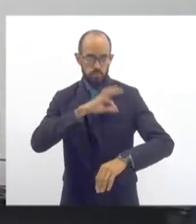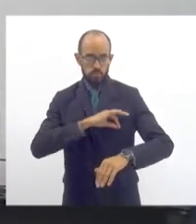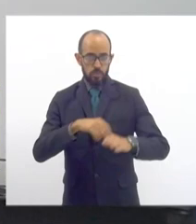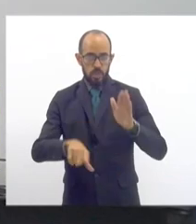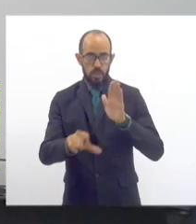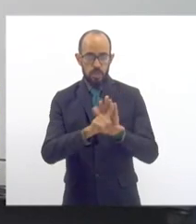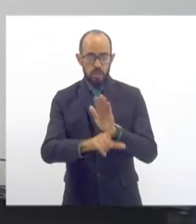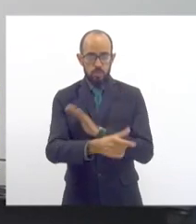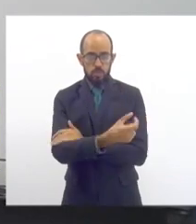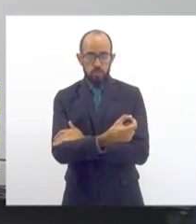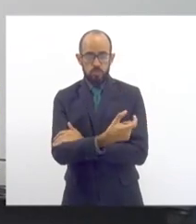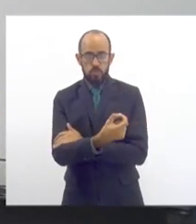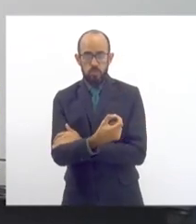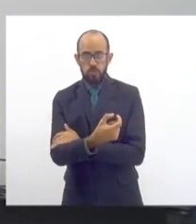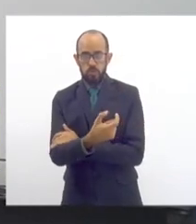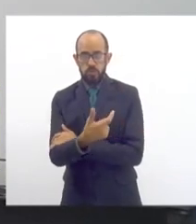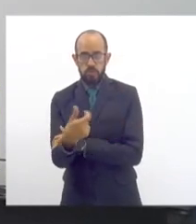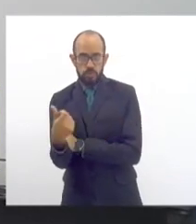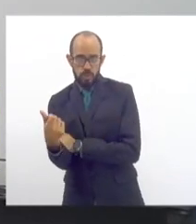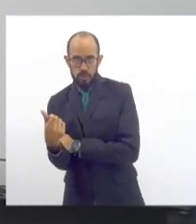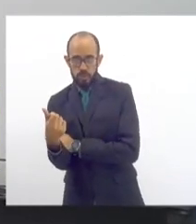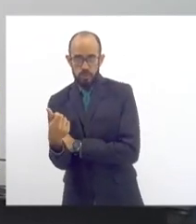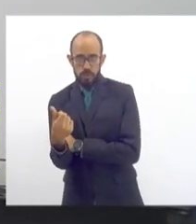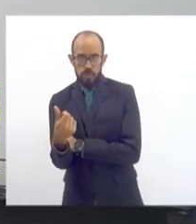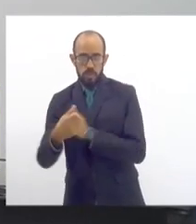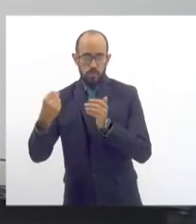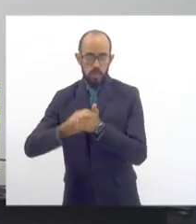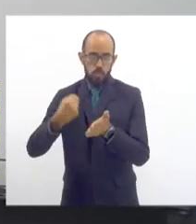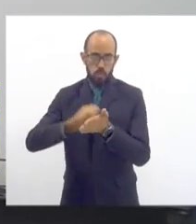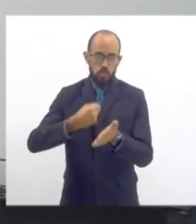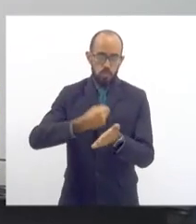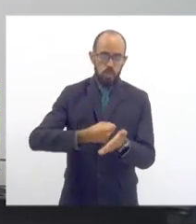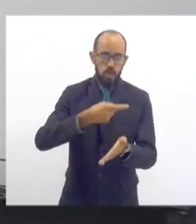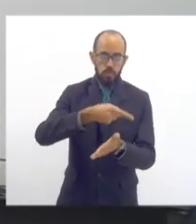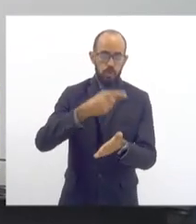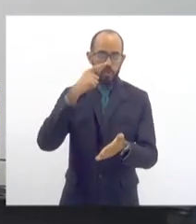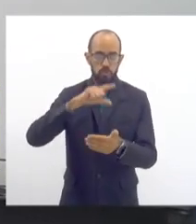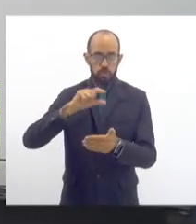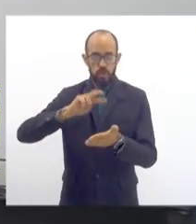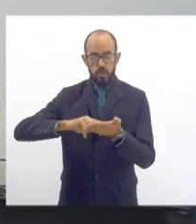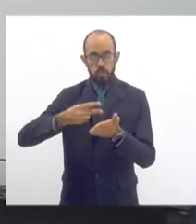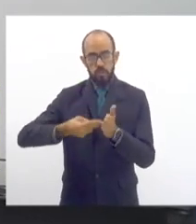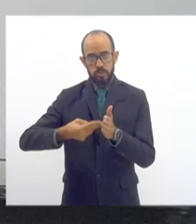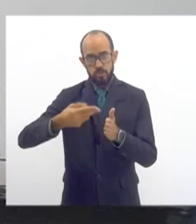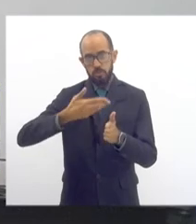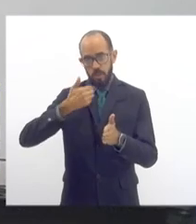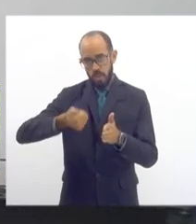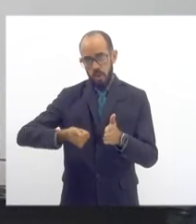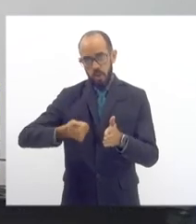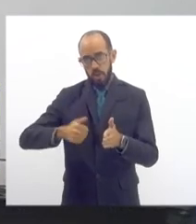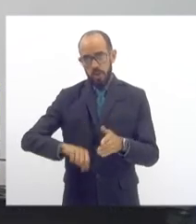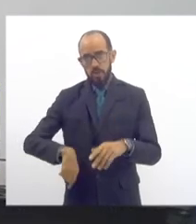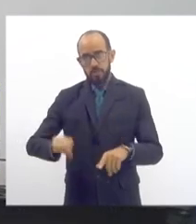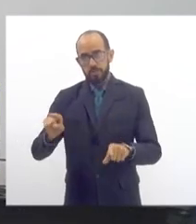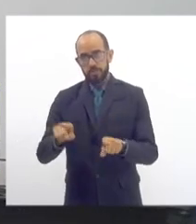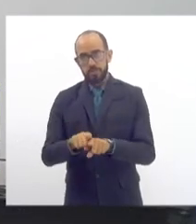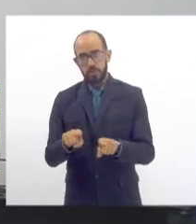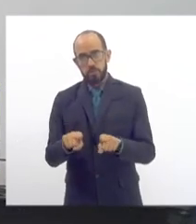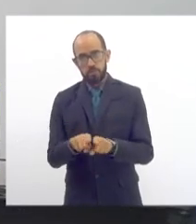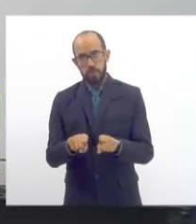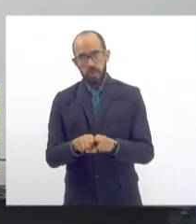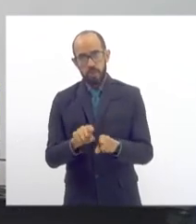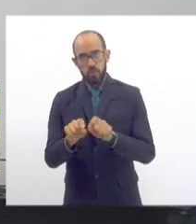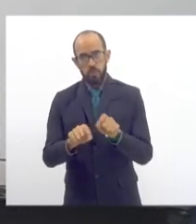que desde 2006 que o servidor do Detran busca a sua atualização, a sua melhora. E